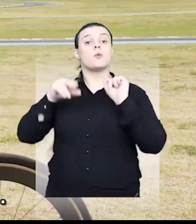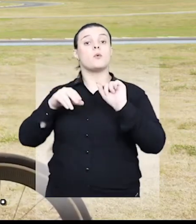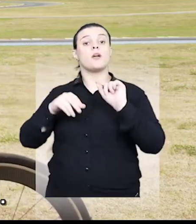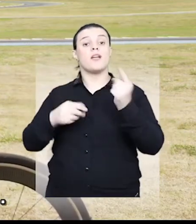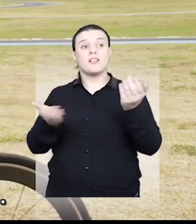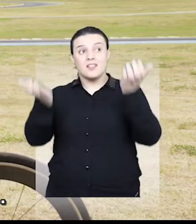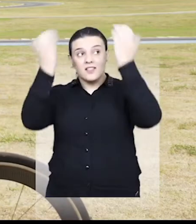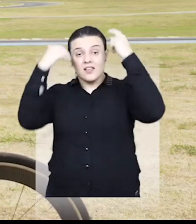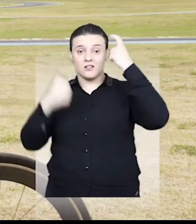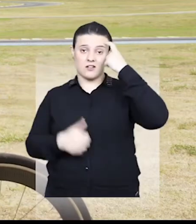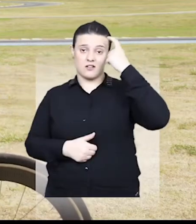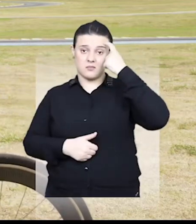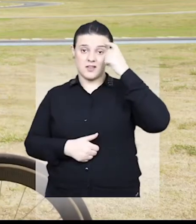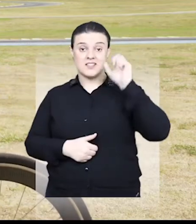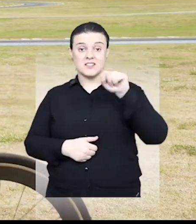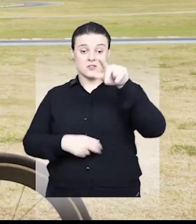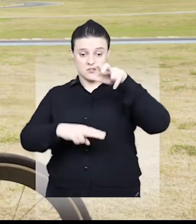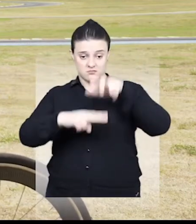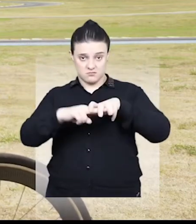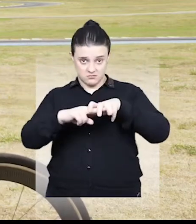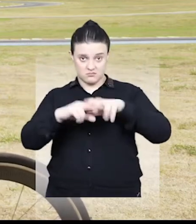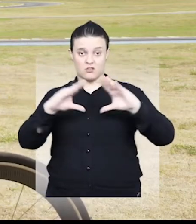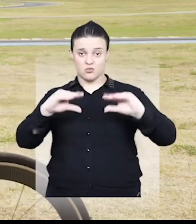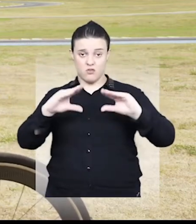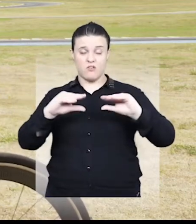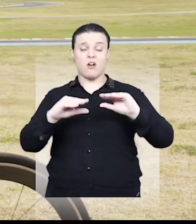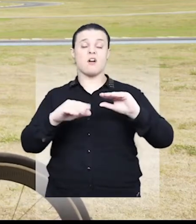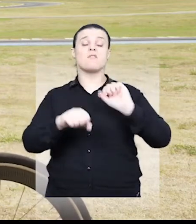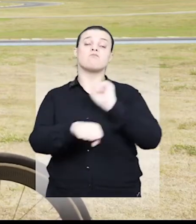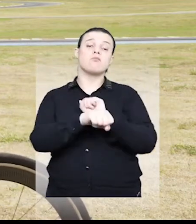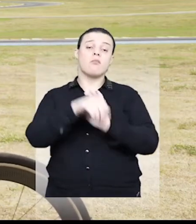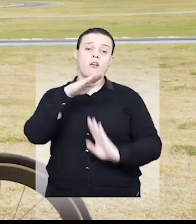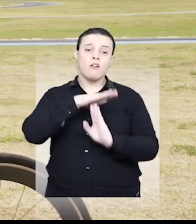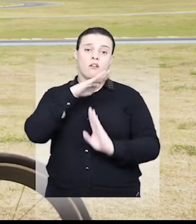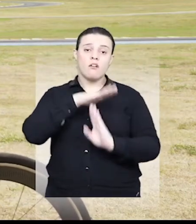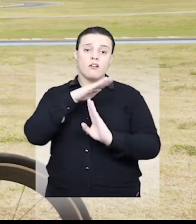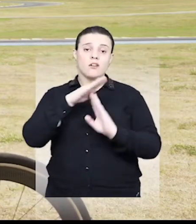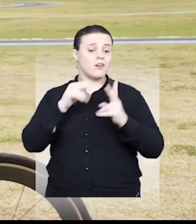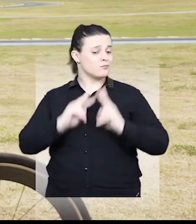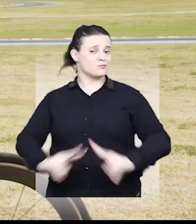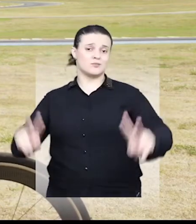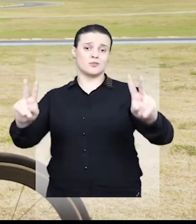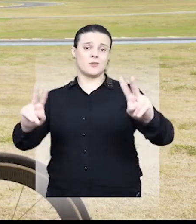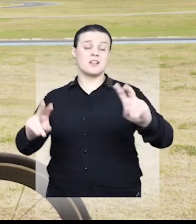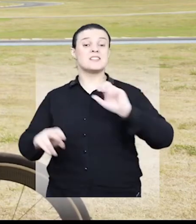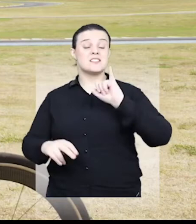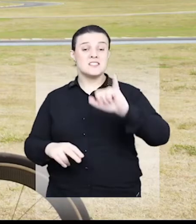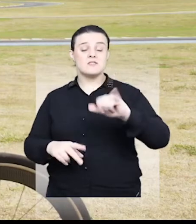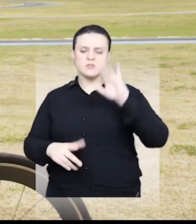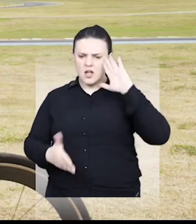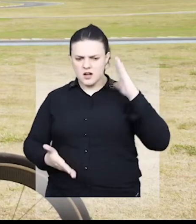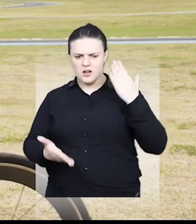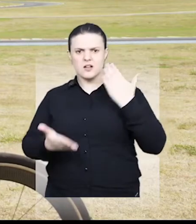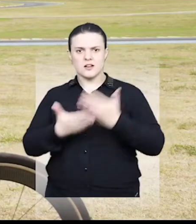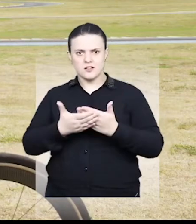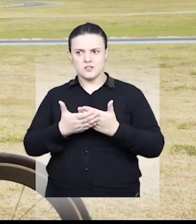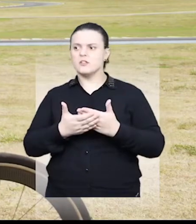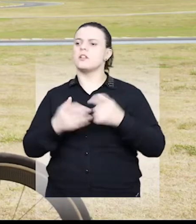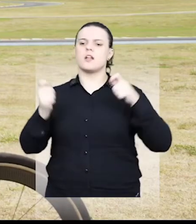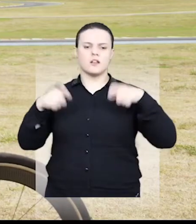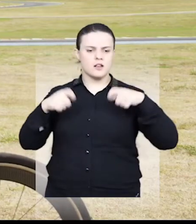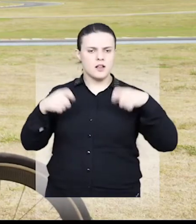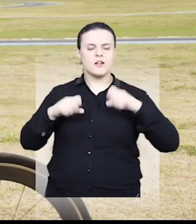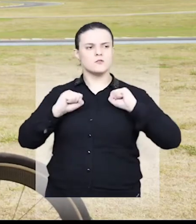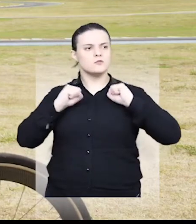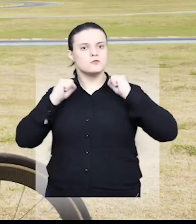na nossa cabeça, e se você está ali no sofá, sempre sentado e se limitando, você vai ser limitado. Agora, se você acredita,